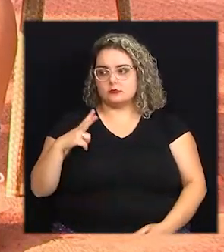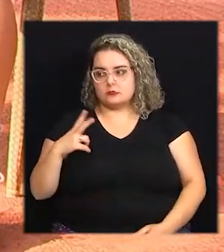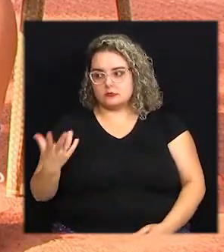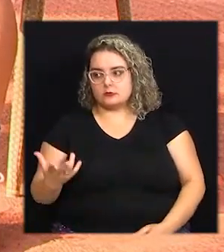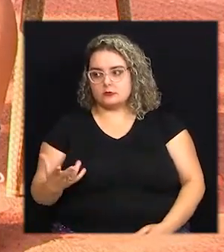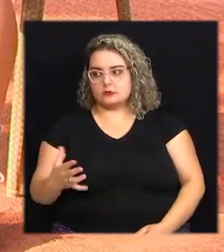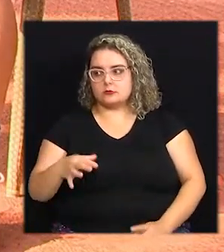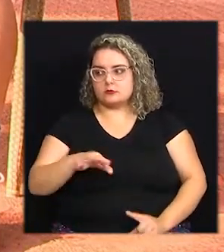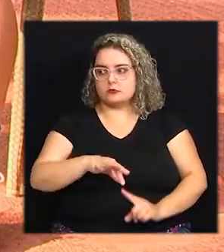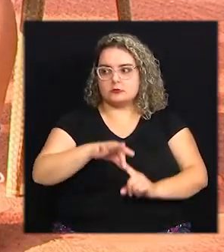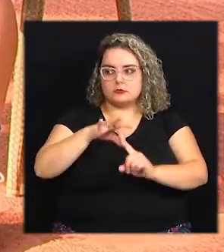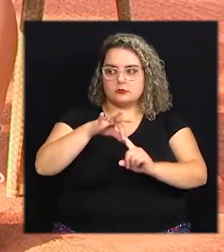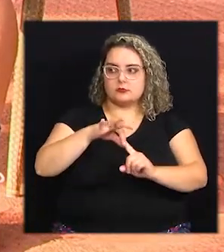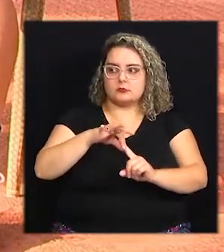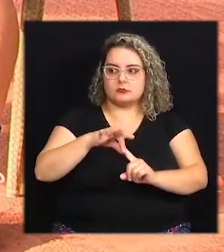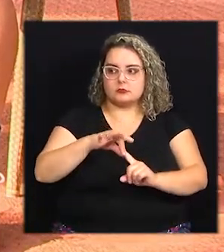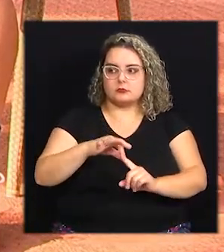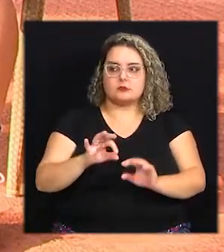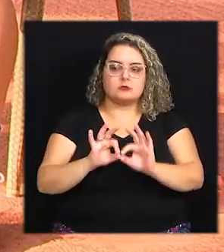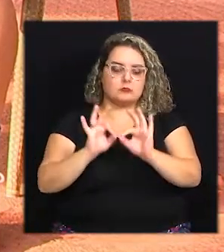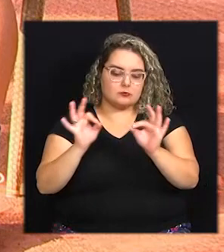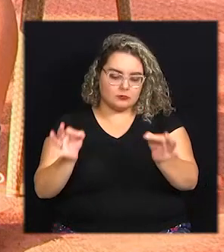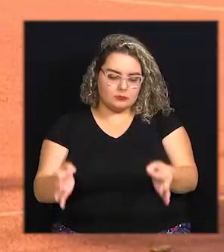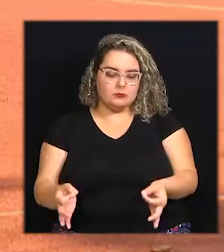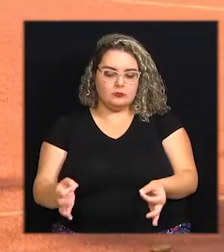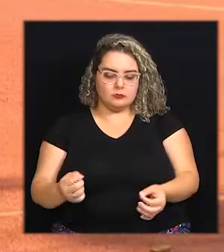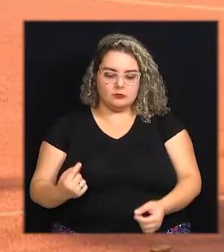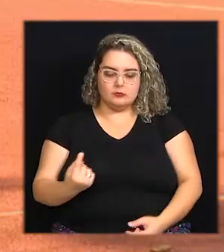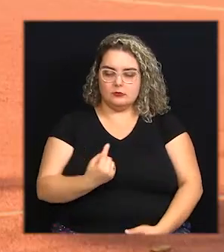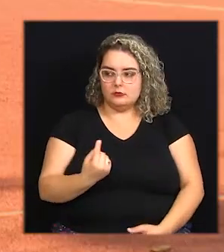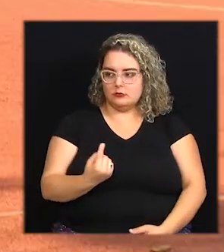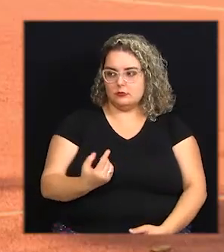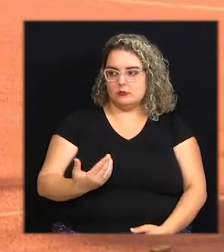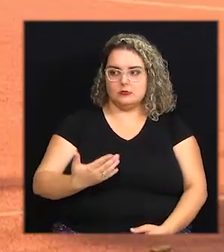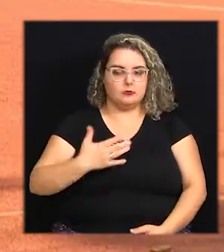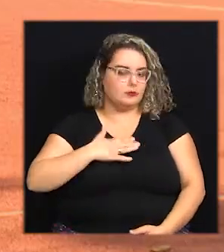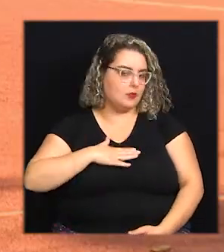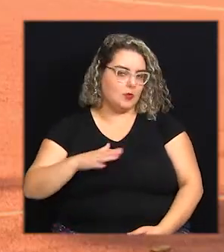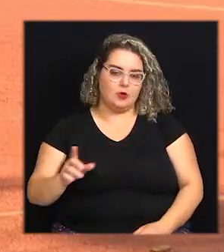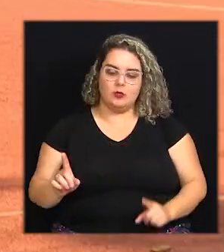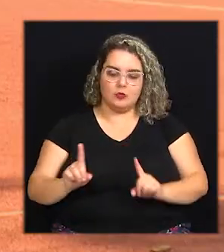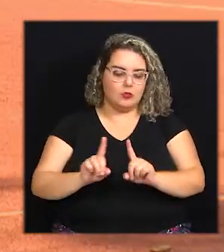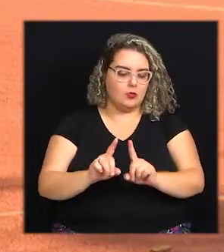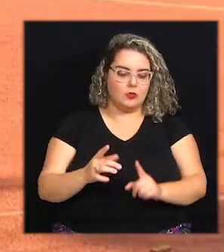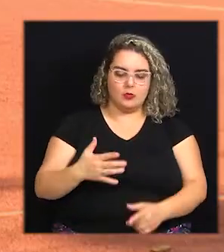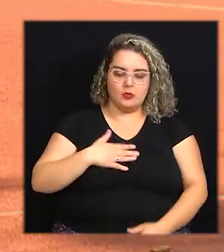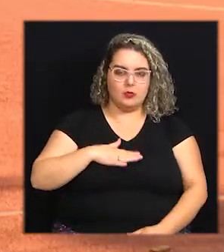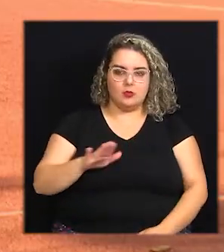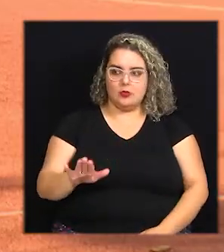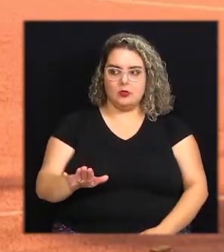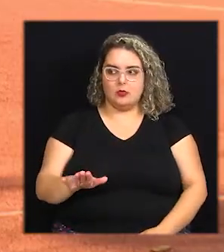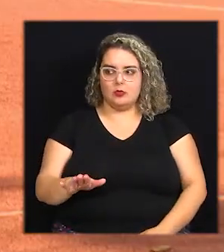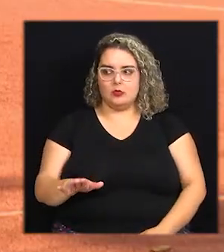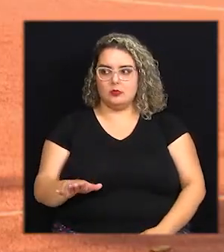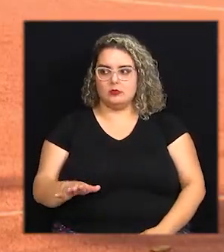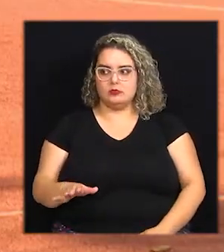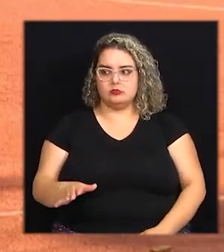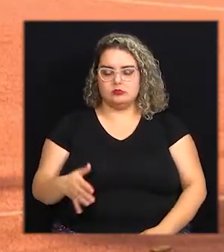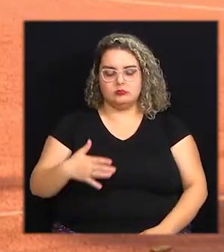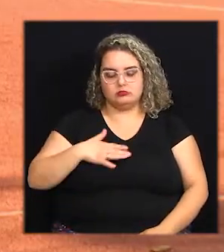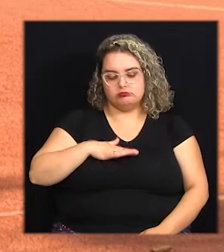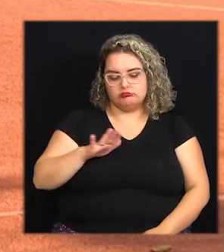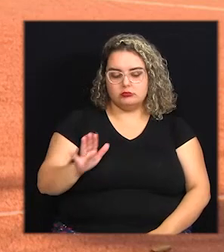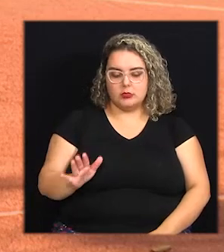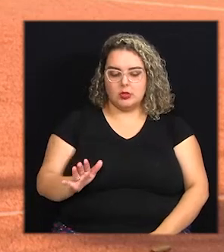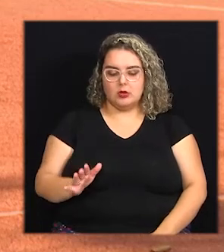pessoalmente, eu prefiro 1000 vezes mais a simples. Tá. Inclusive, eu não gosto de jogar muito dupla, não me agrada